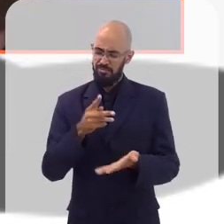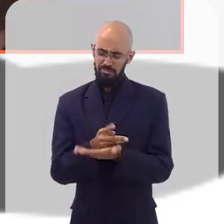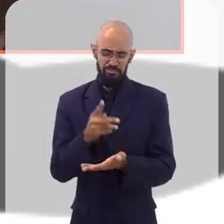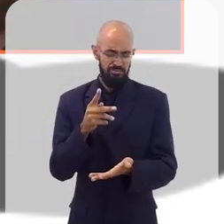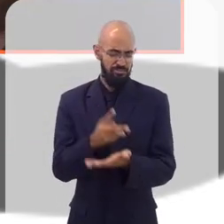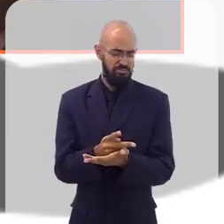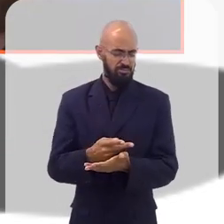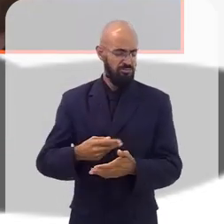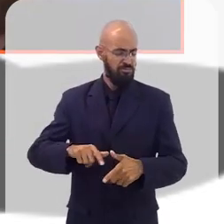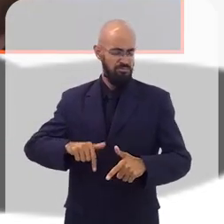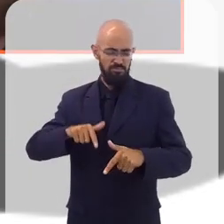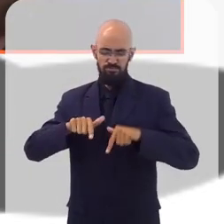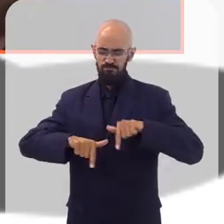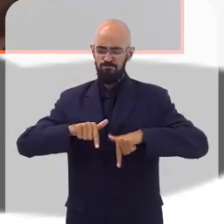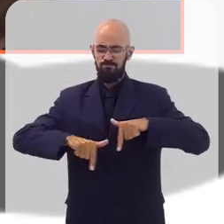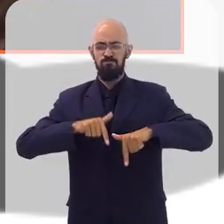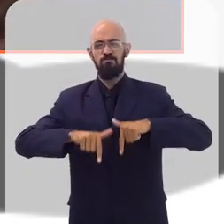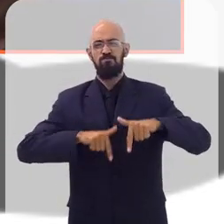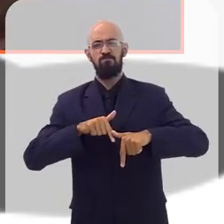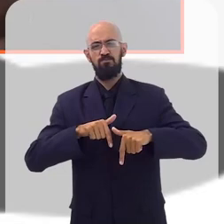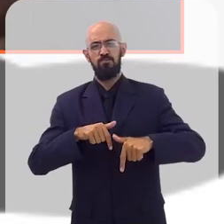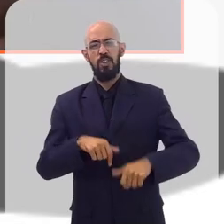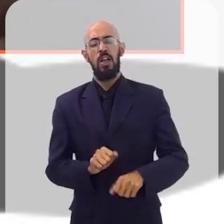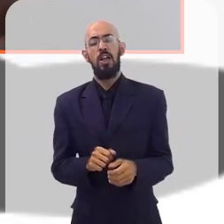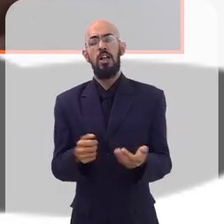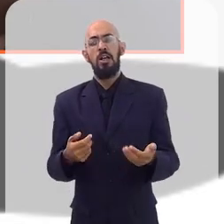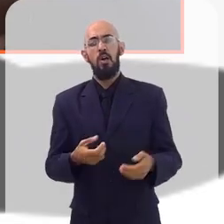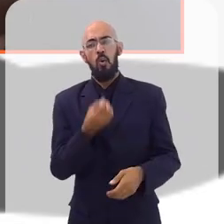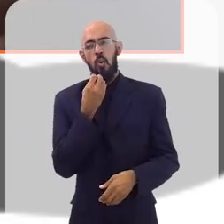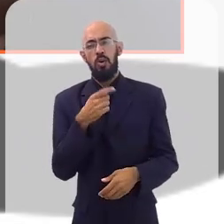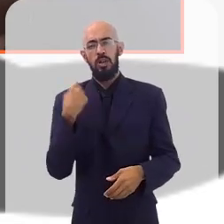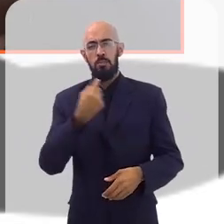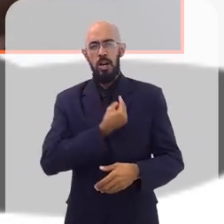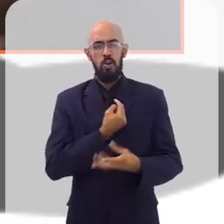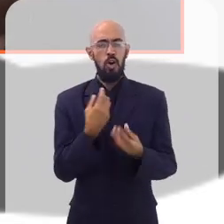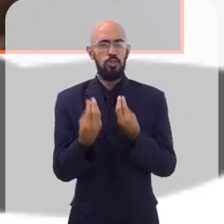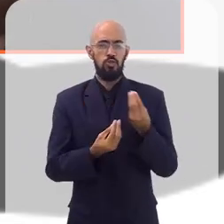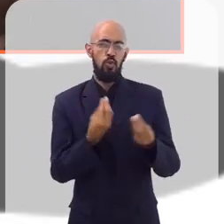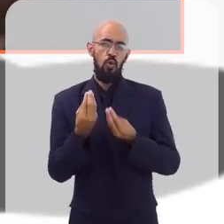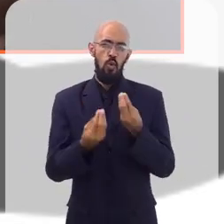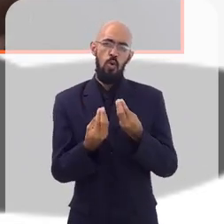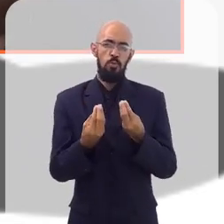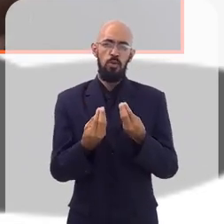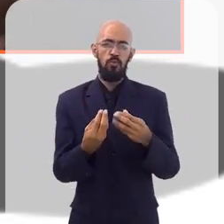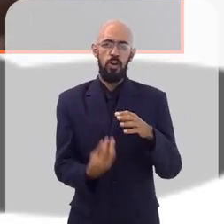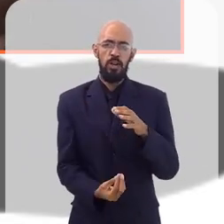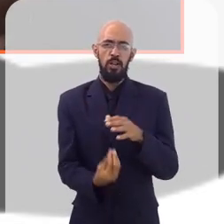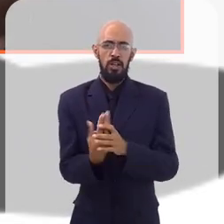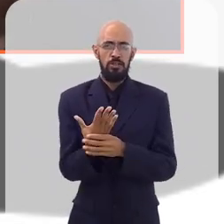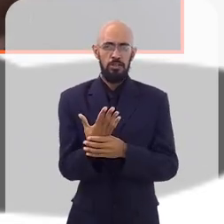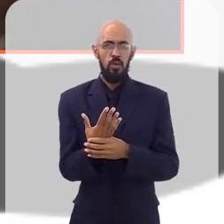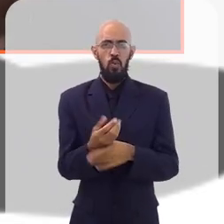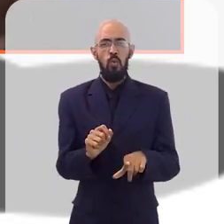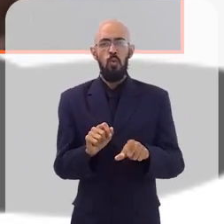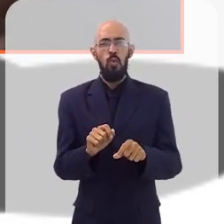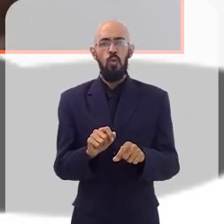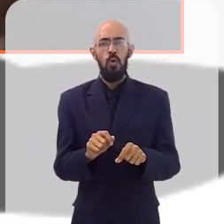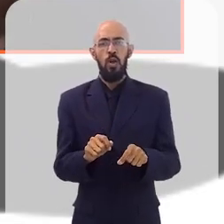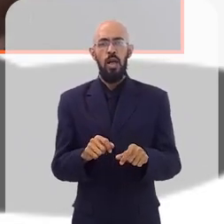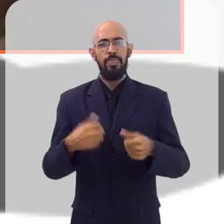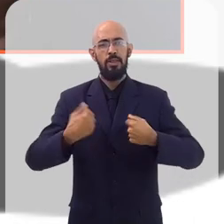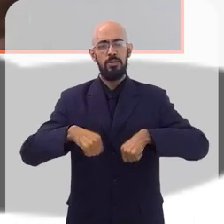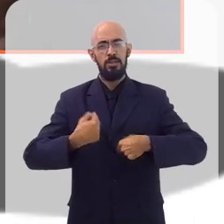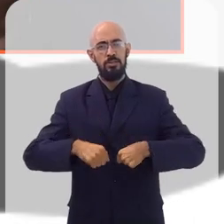dia pois é deputado foi escolhido como presidente da Comissão da pessoa com deficiência e o senhor é